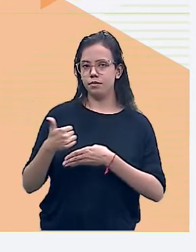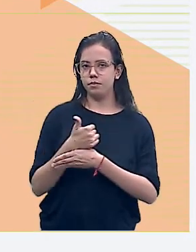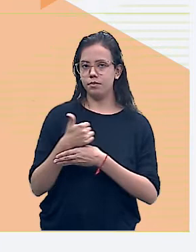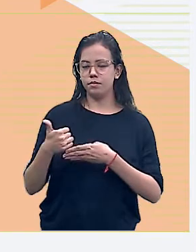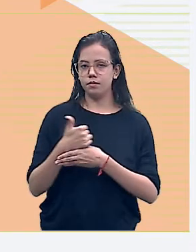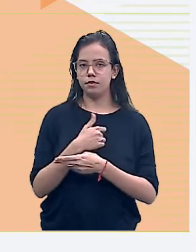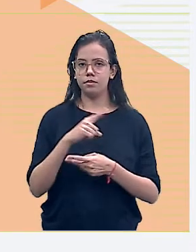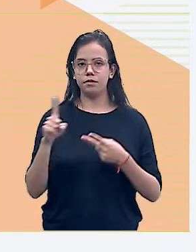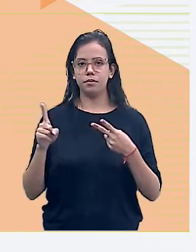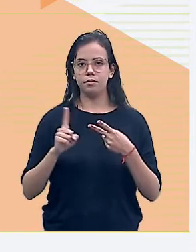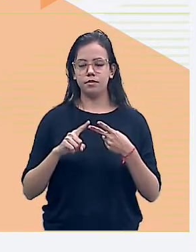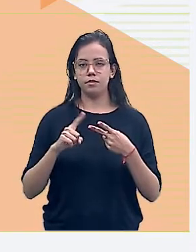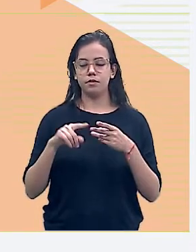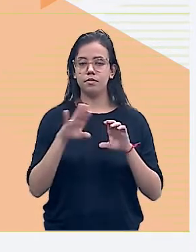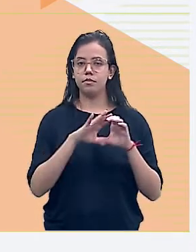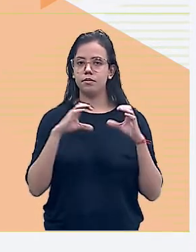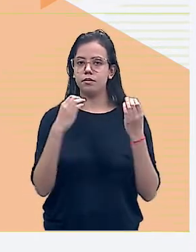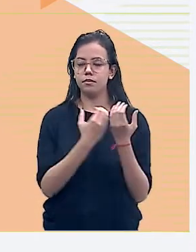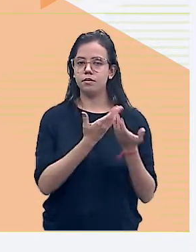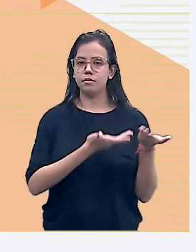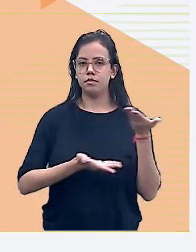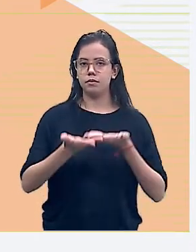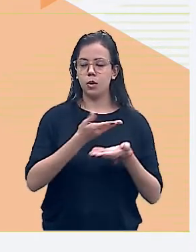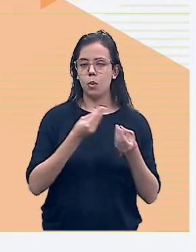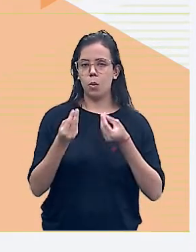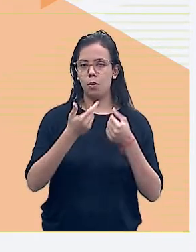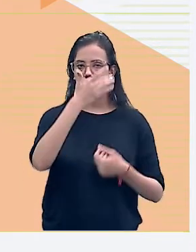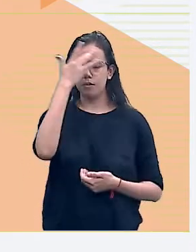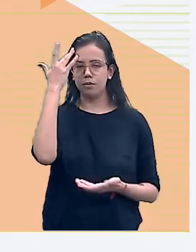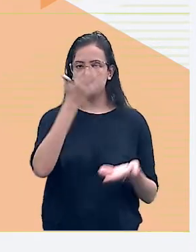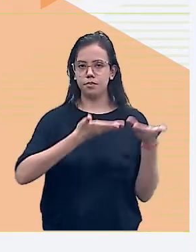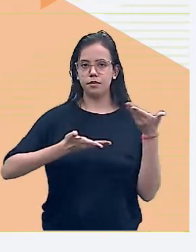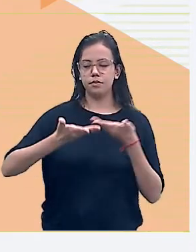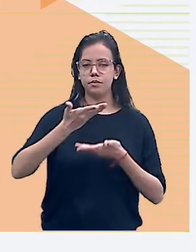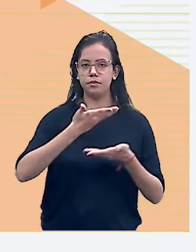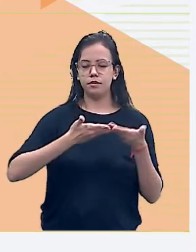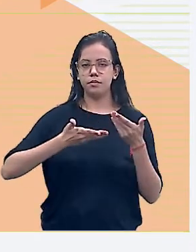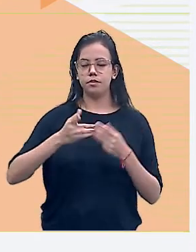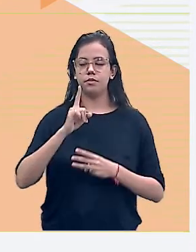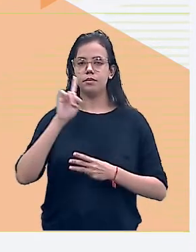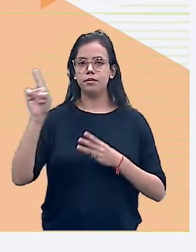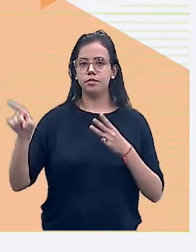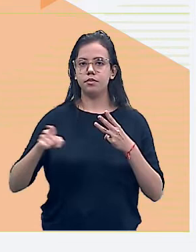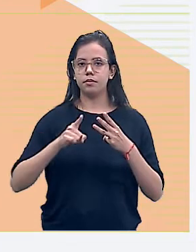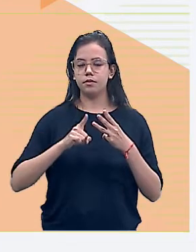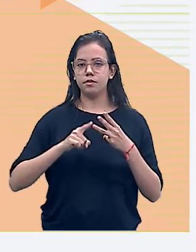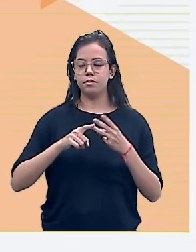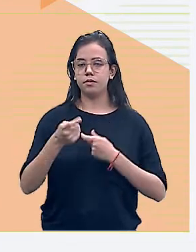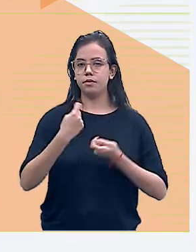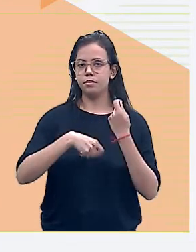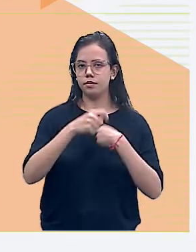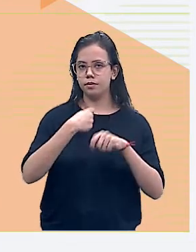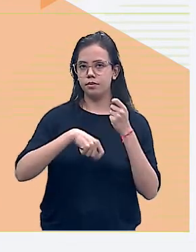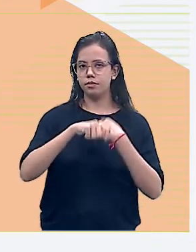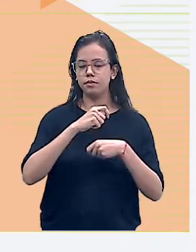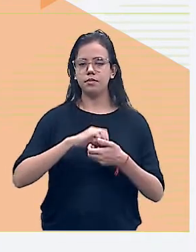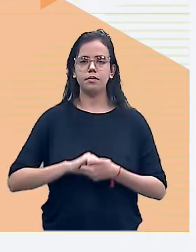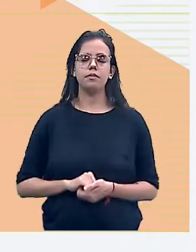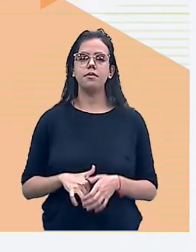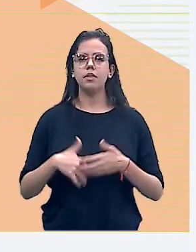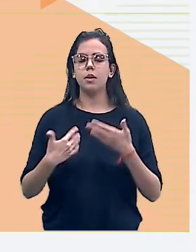certo o critério comunitário ou seja como as pessoas se relacionam entre si e o critério financeiro